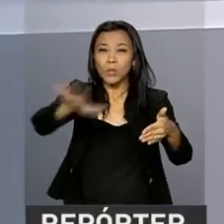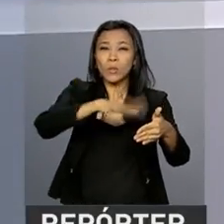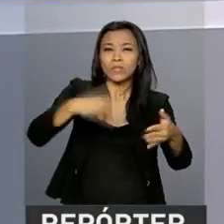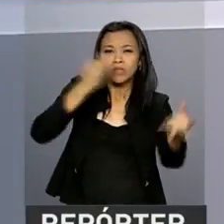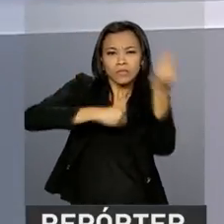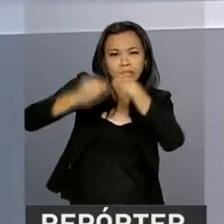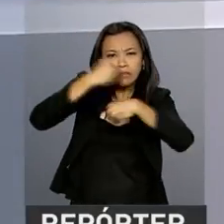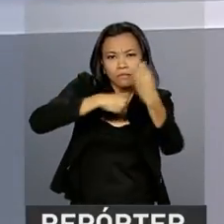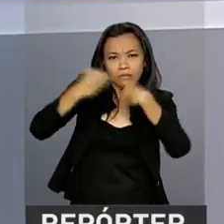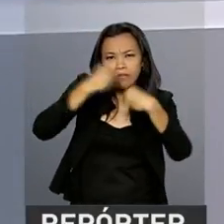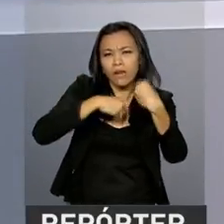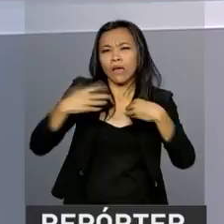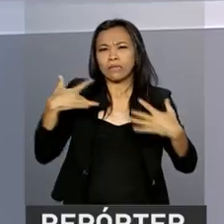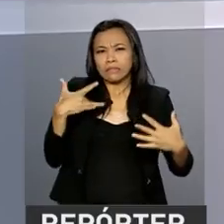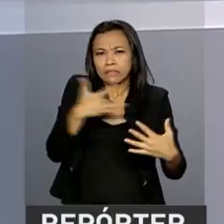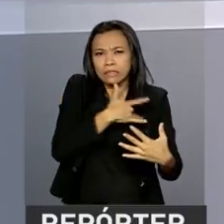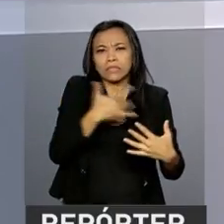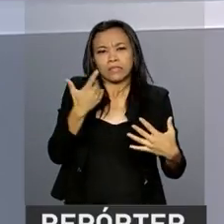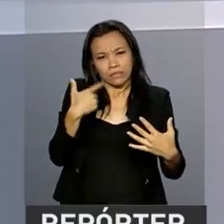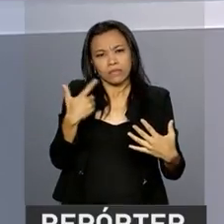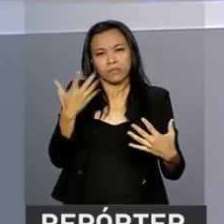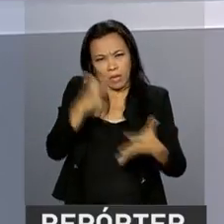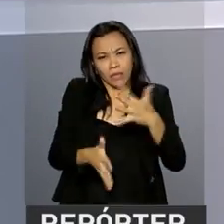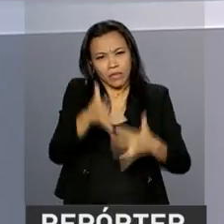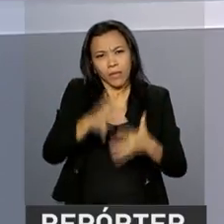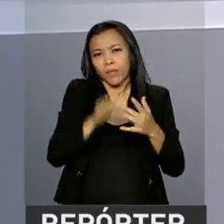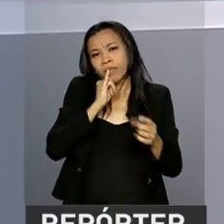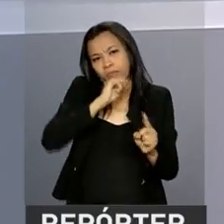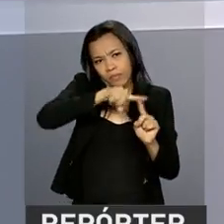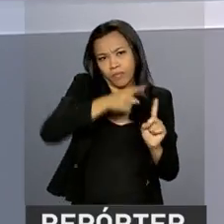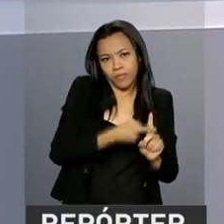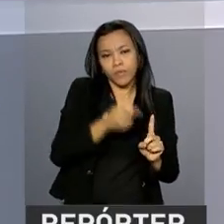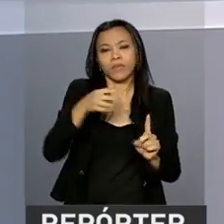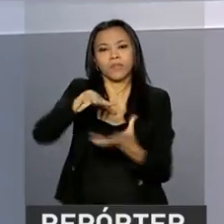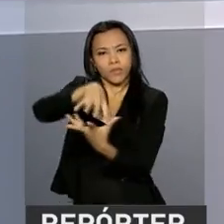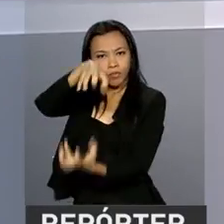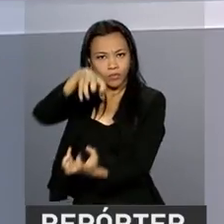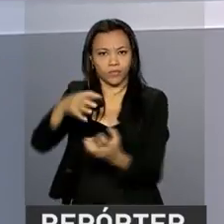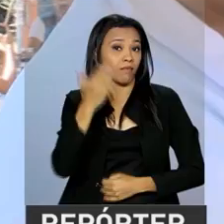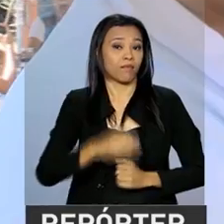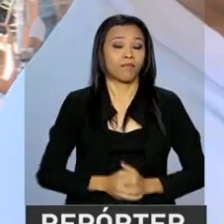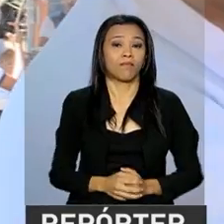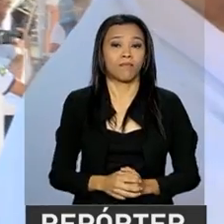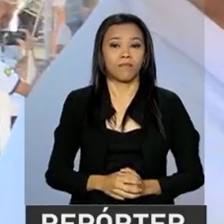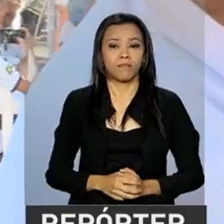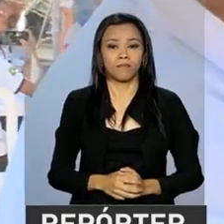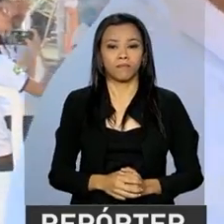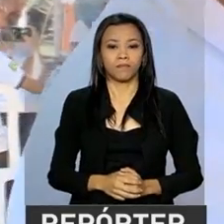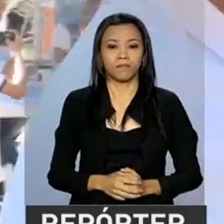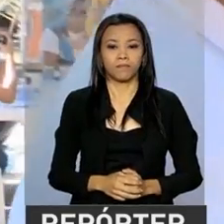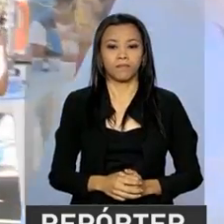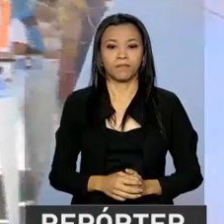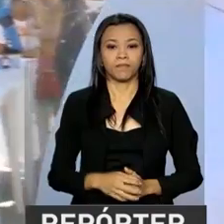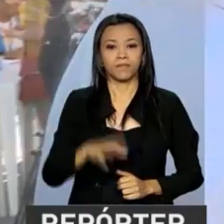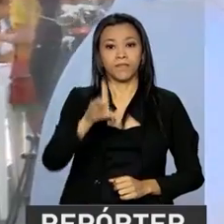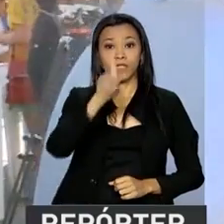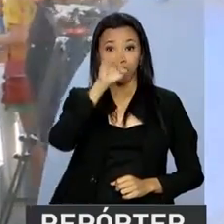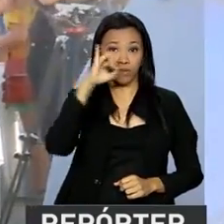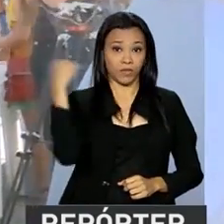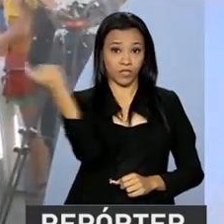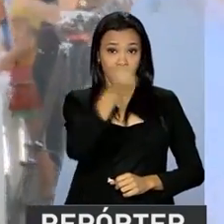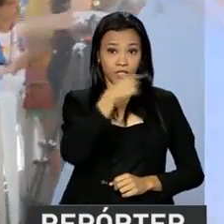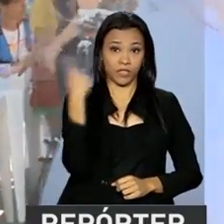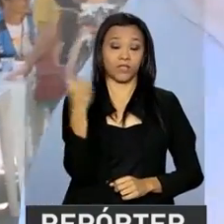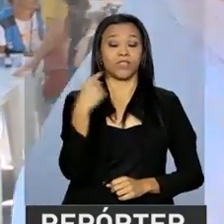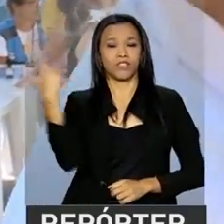mais vulneráveis para complicações da gripe como gestantes e idosos no dia D de